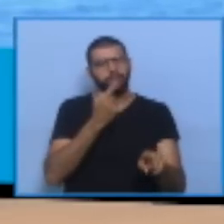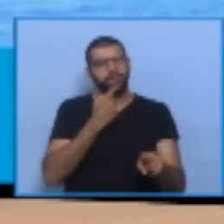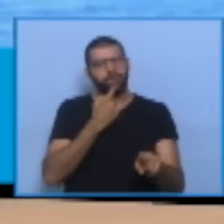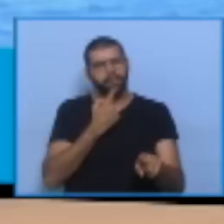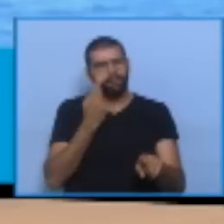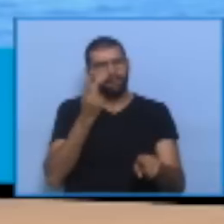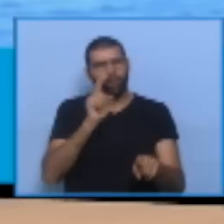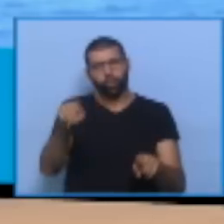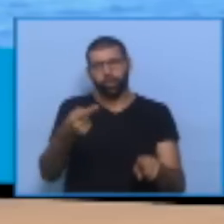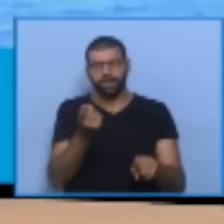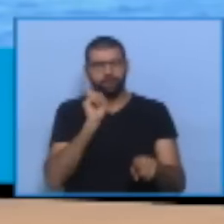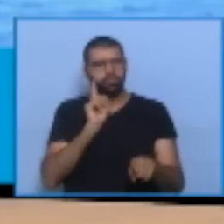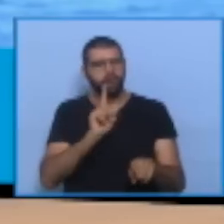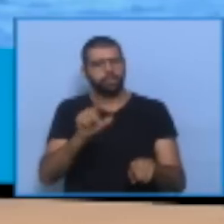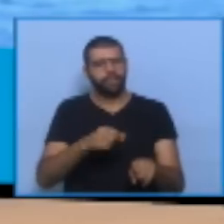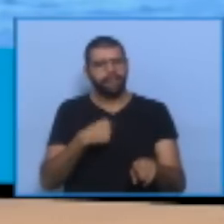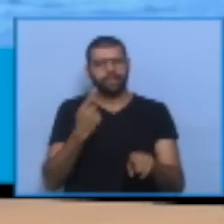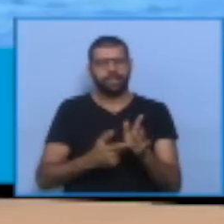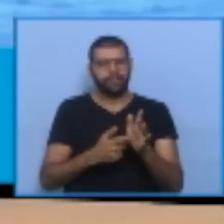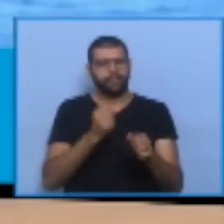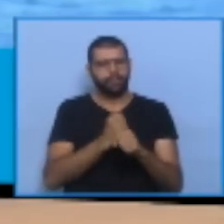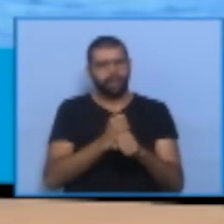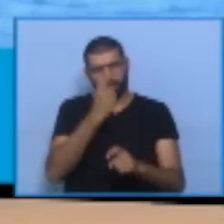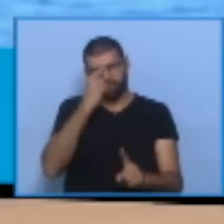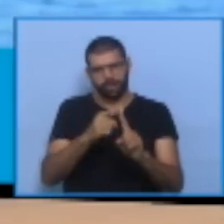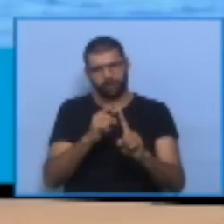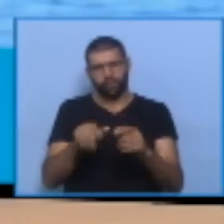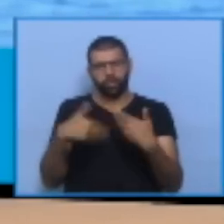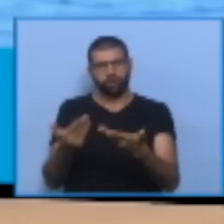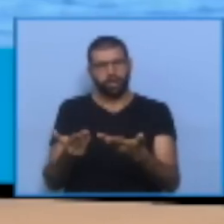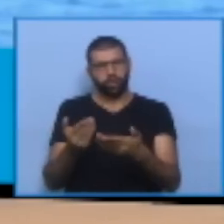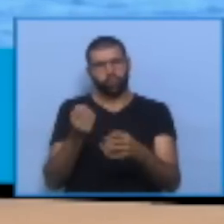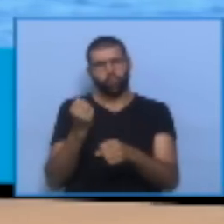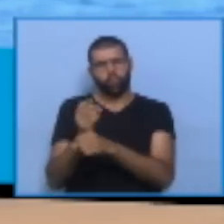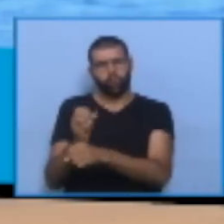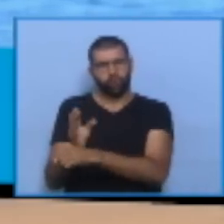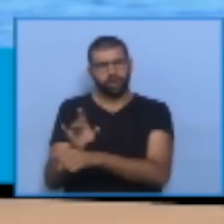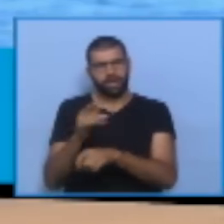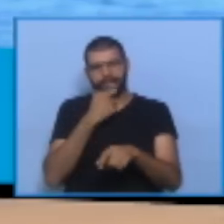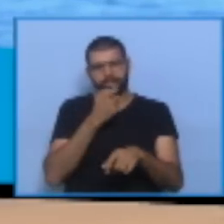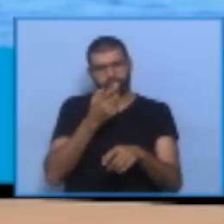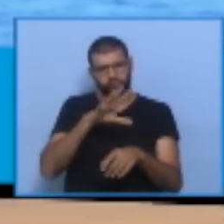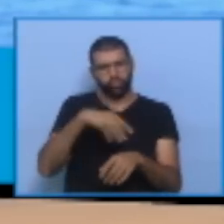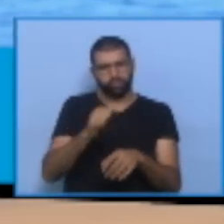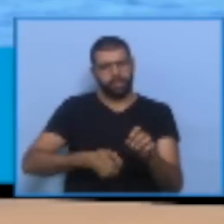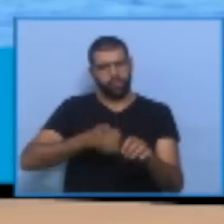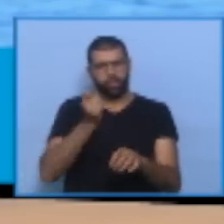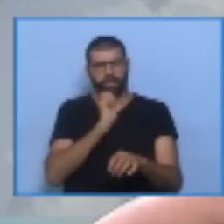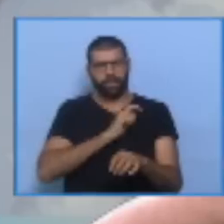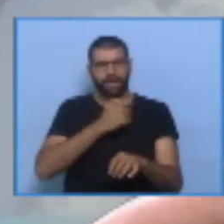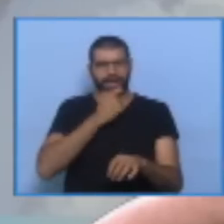valorizar a vida dos outros e que é preciso trabalhar pelos outros, porque só assim conseguiremos realmente fazer um mundo melhor. O que é que